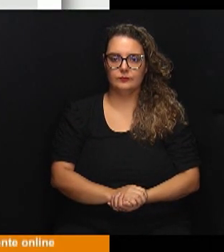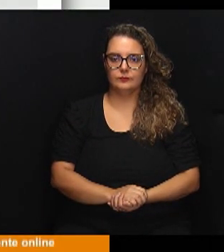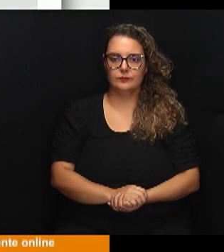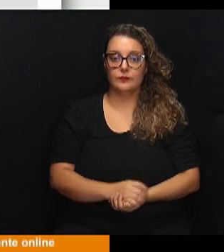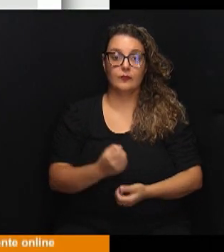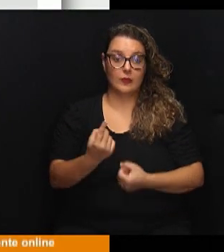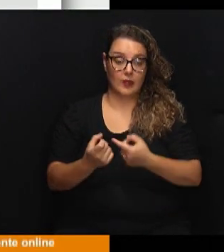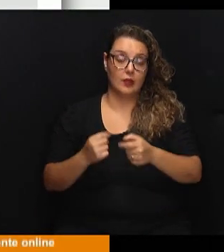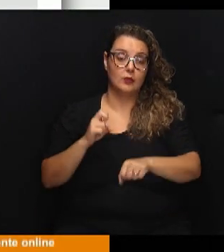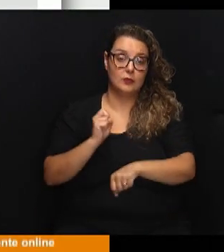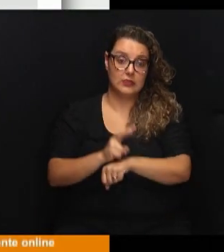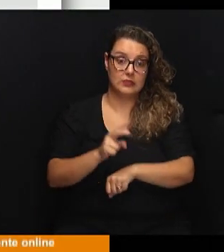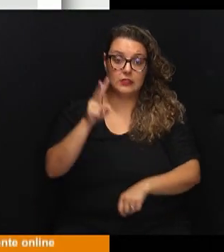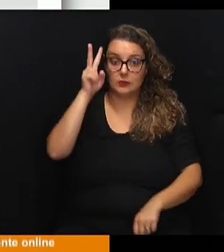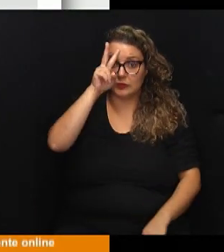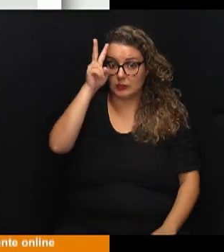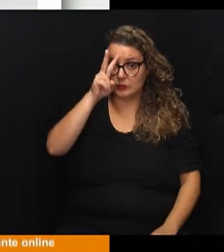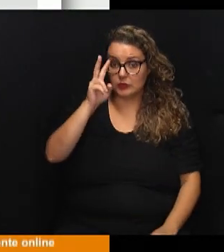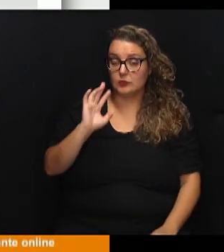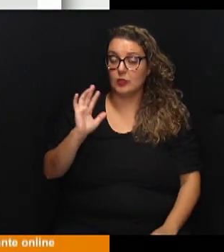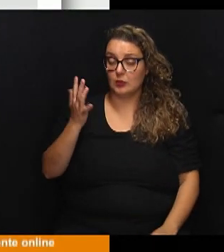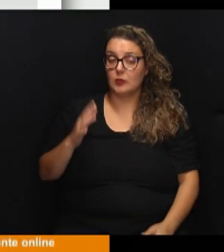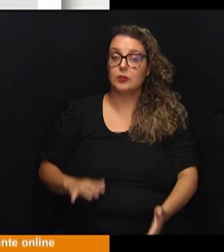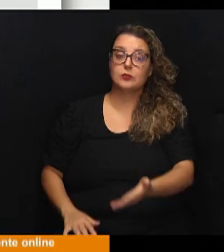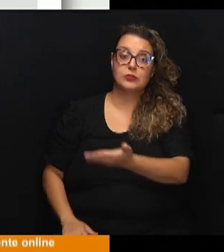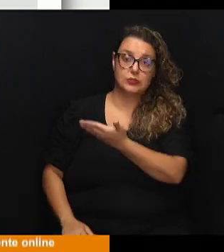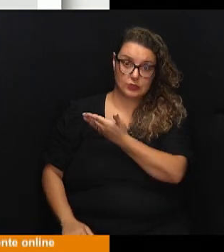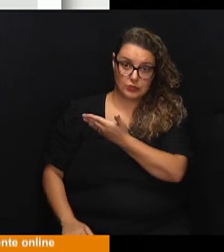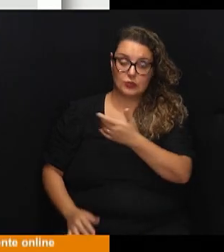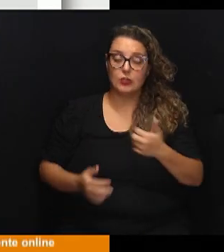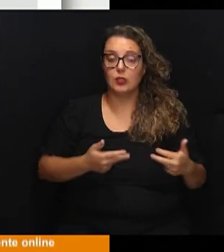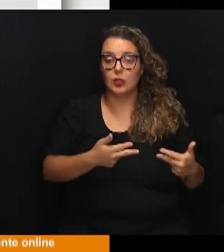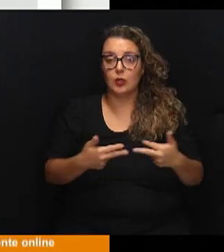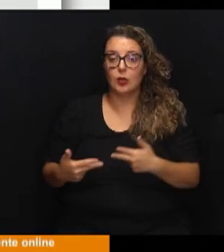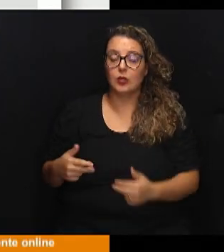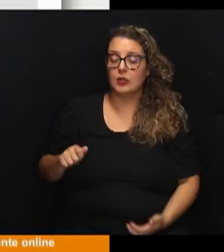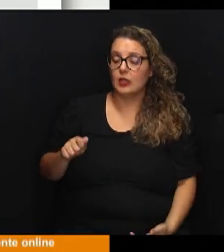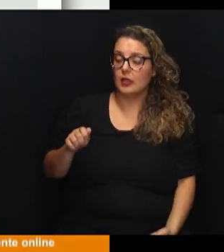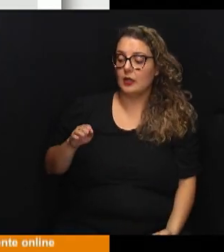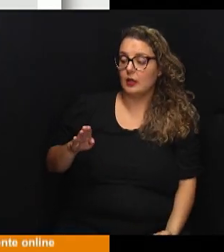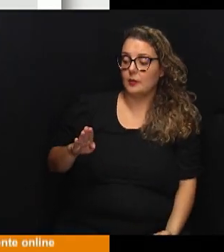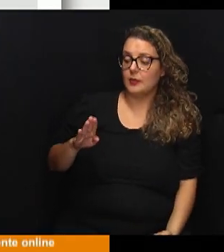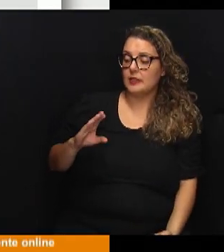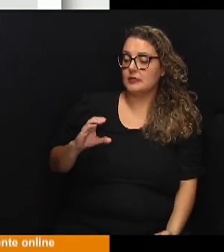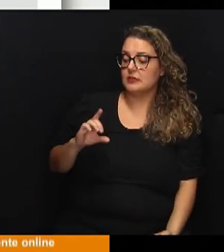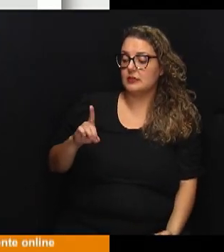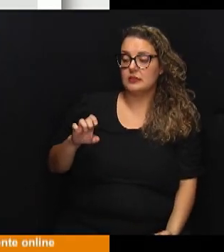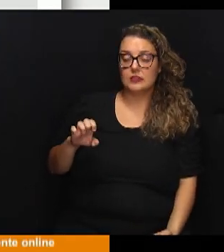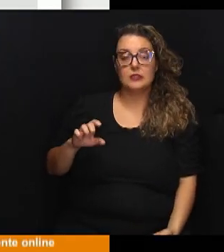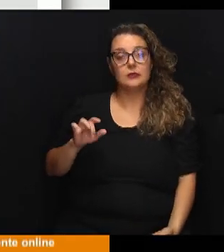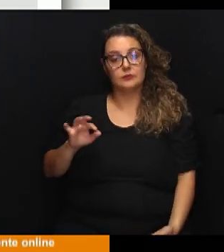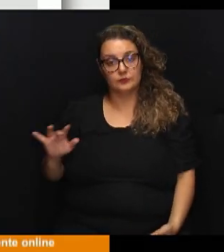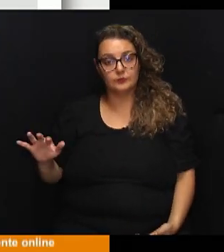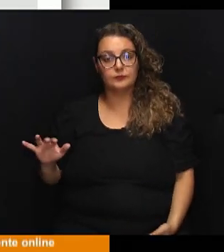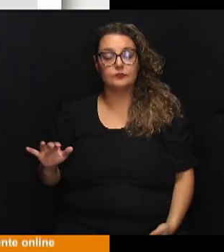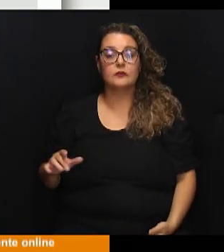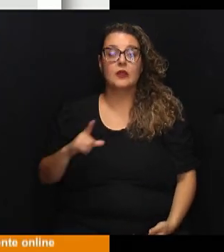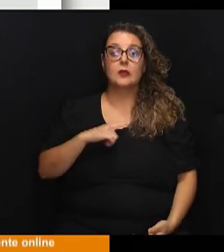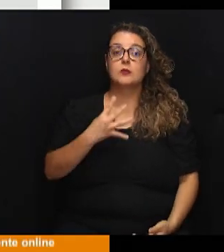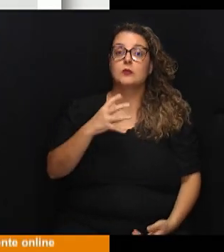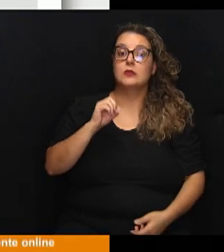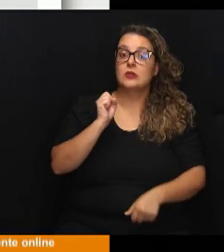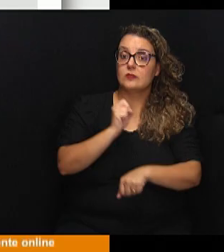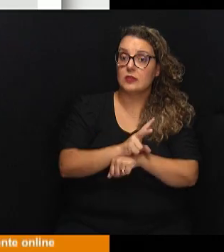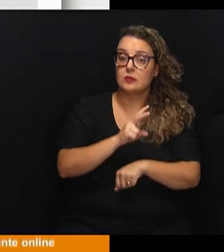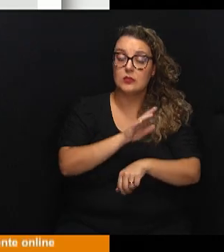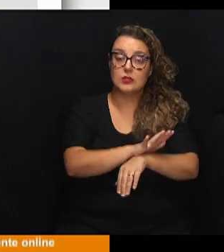dessas vagas, lembrando que elas aparecem em ordem alfabética. Nós temos aí 40 vagas de